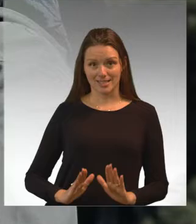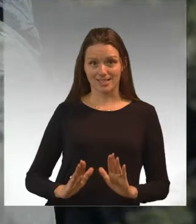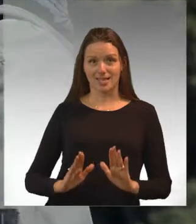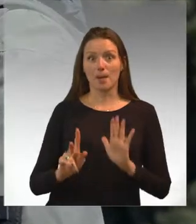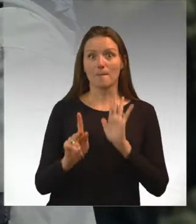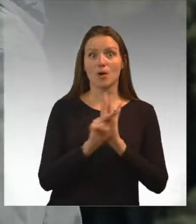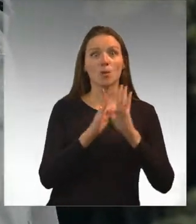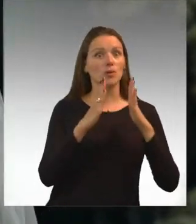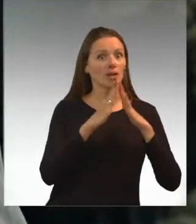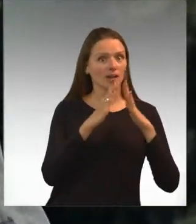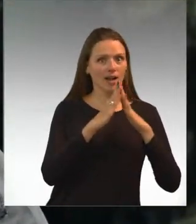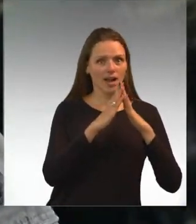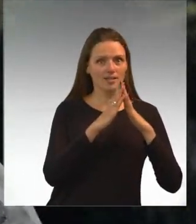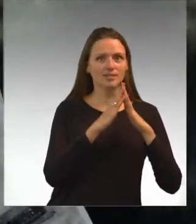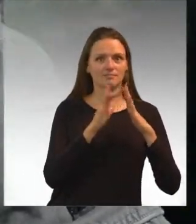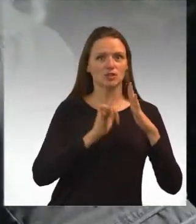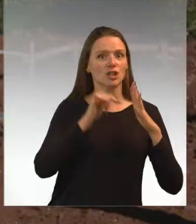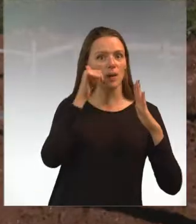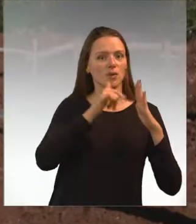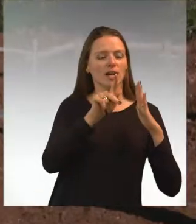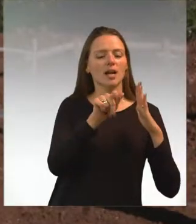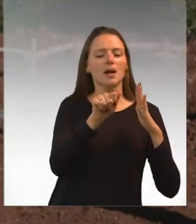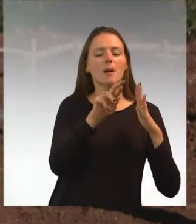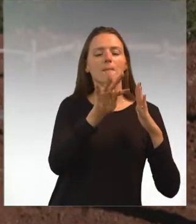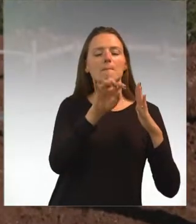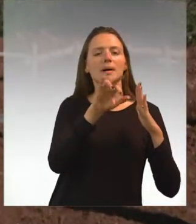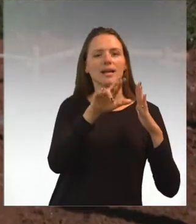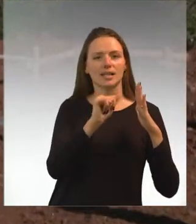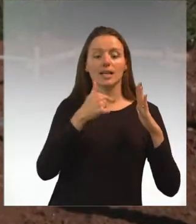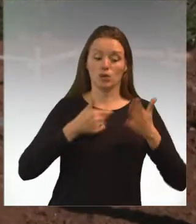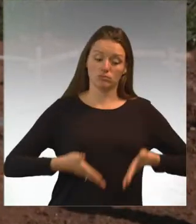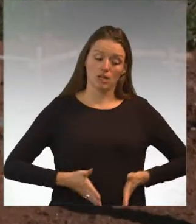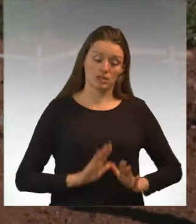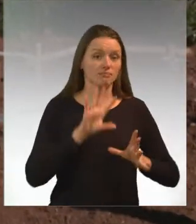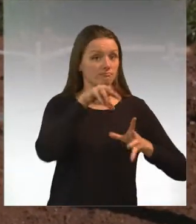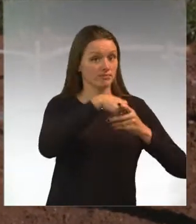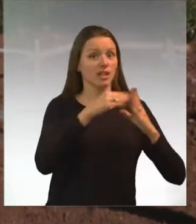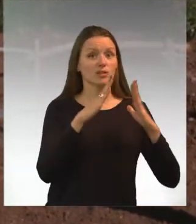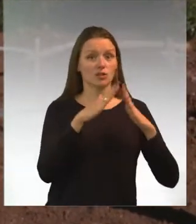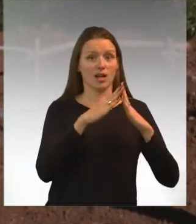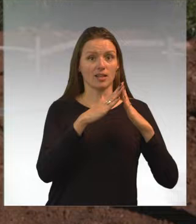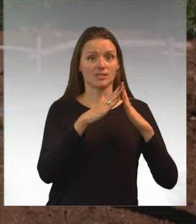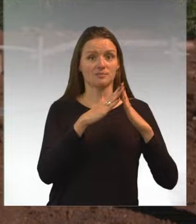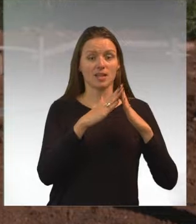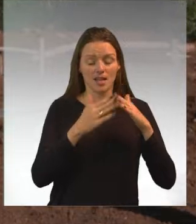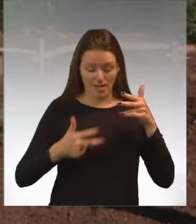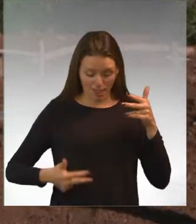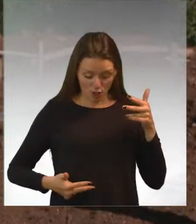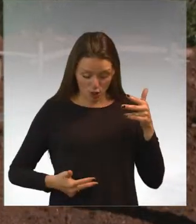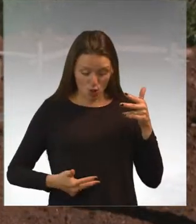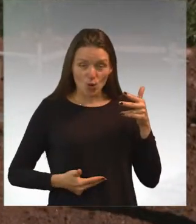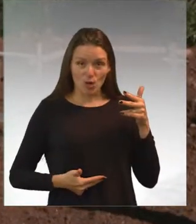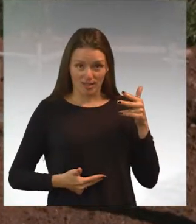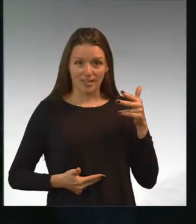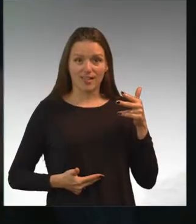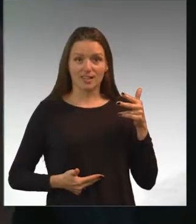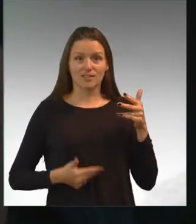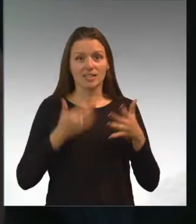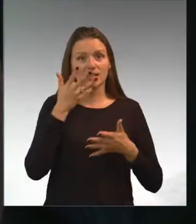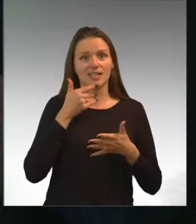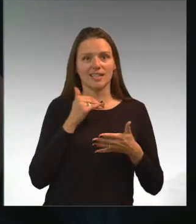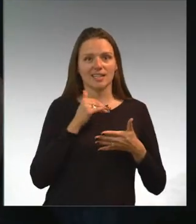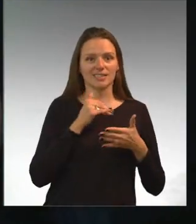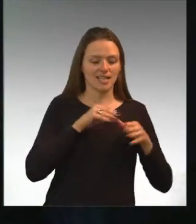casa. Depois nasci em casa e cortava o umbigo da criança e